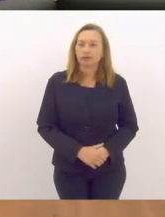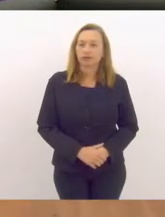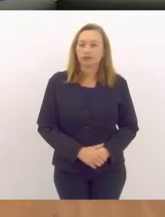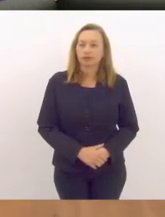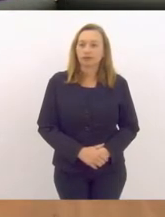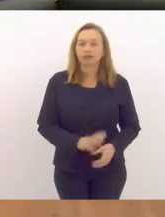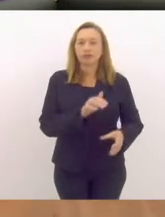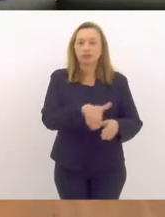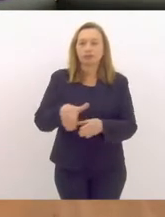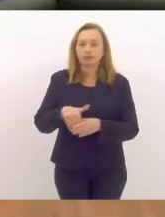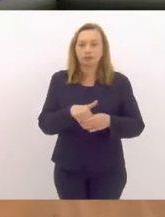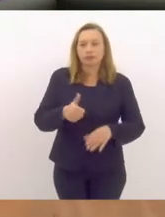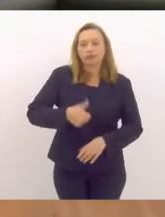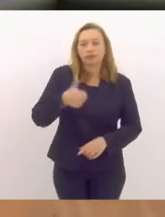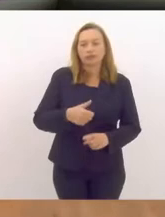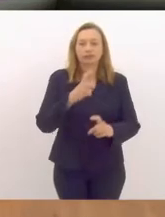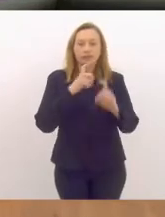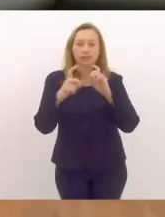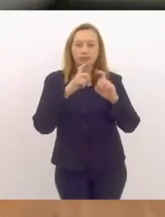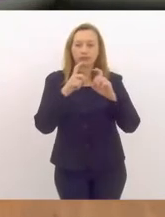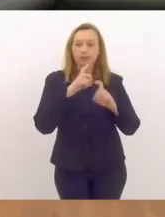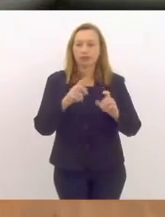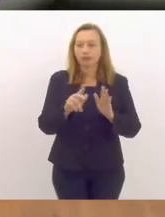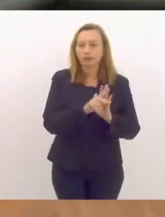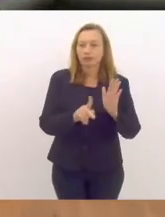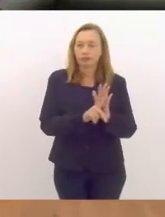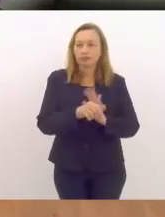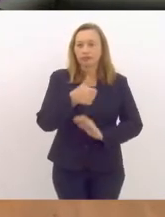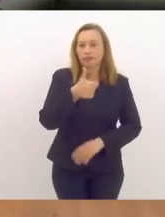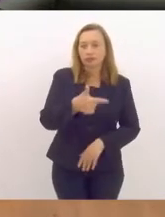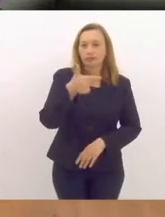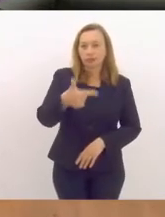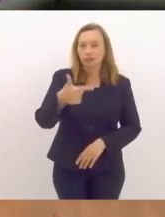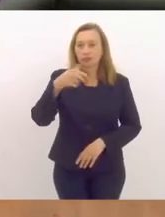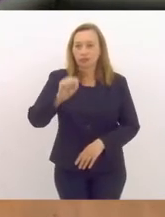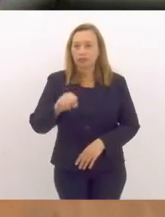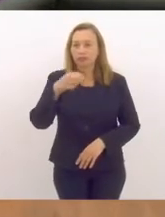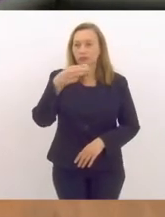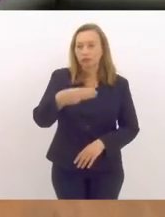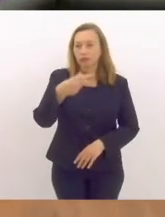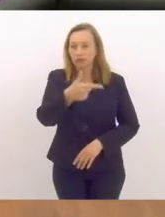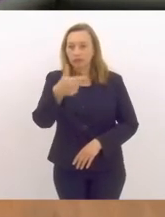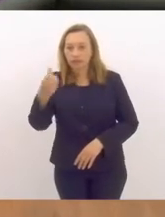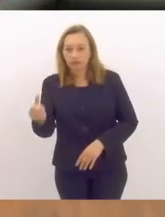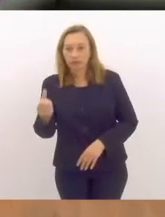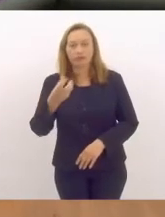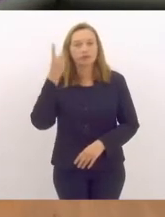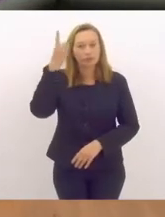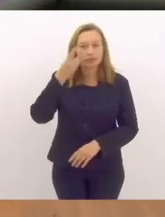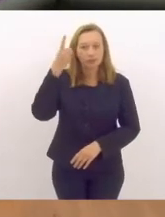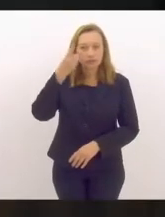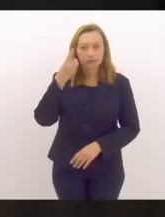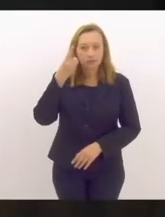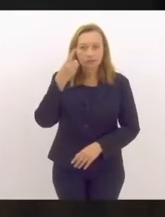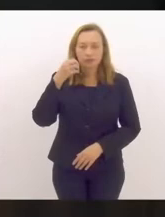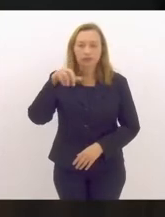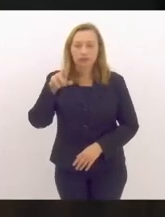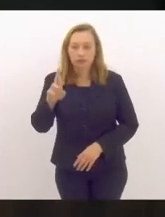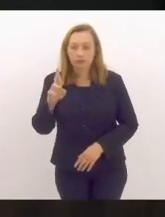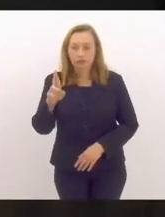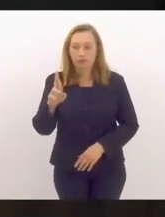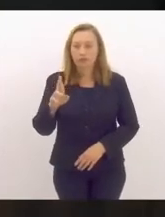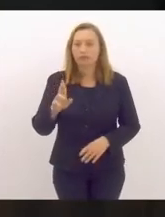Em votação, em primeira discussão, projeto de lei 2283 de 16, de autoria do deputado Rosenberg Reis, que obriga